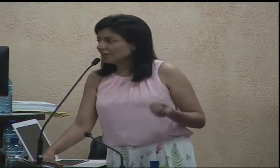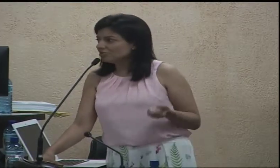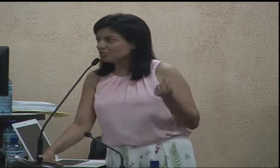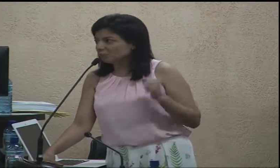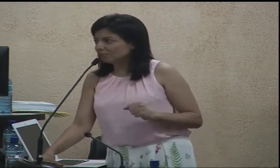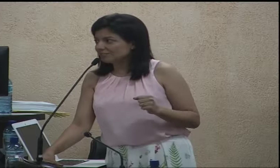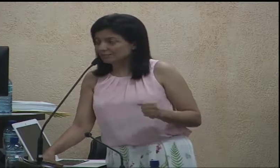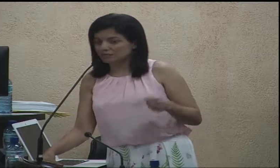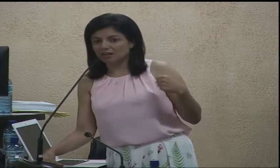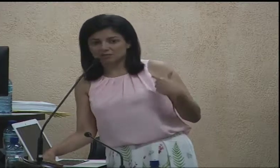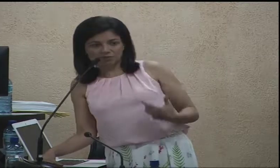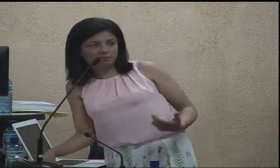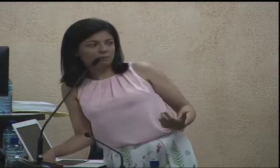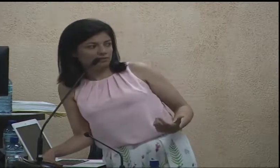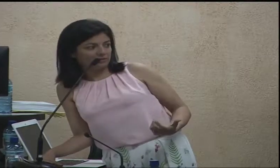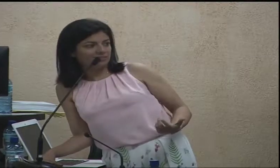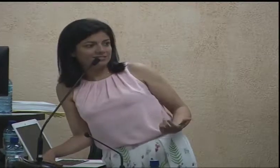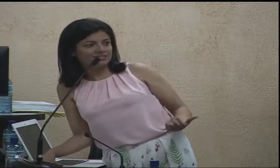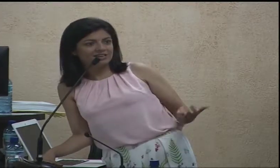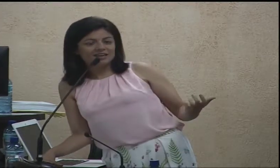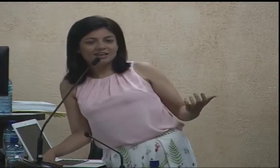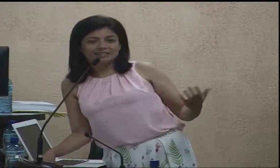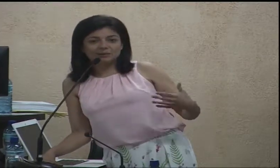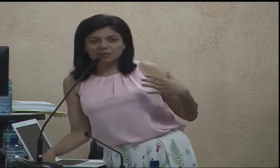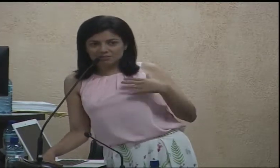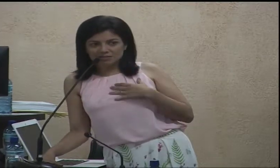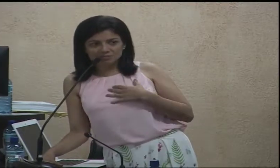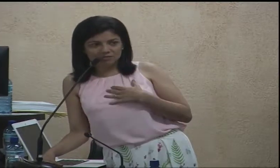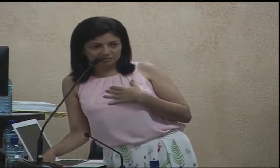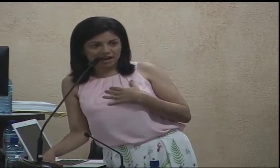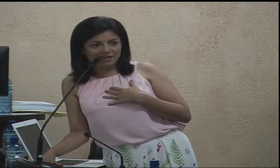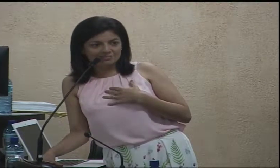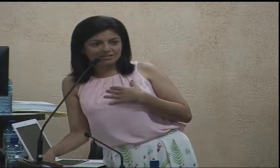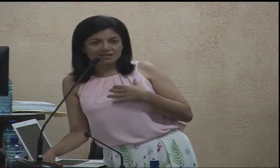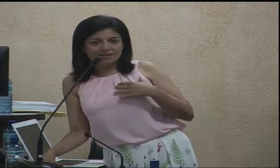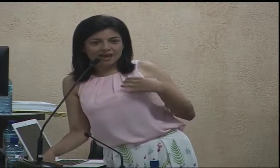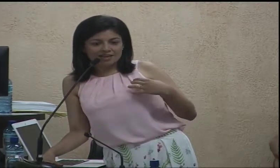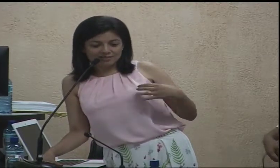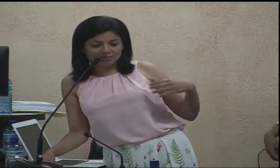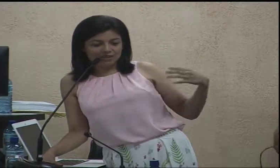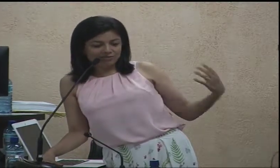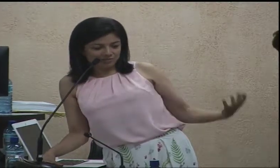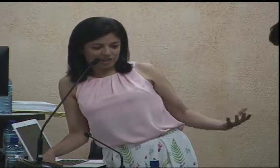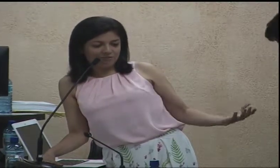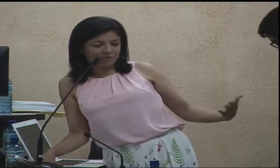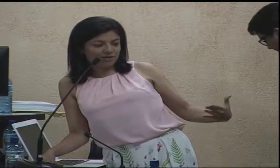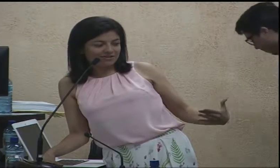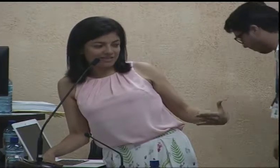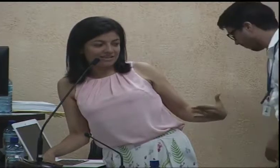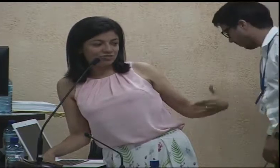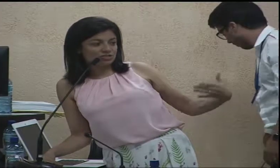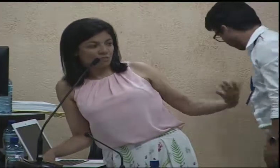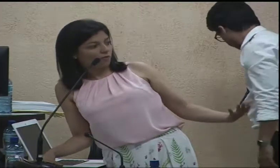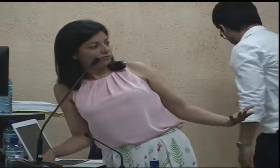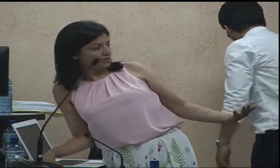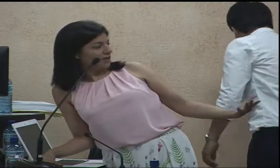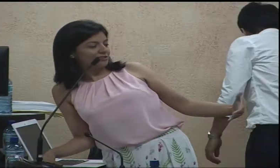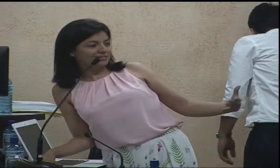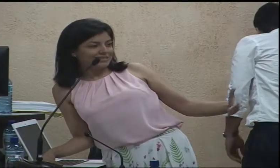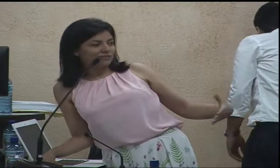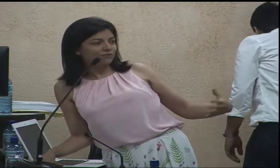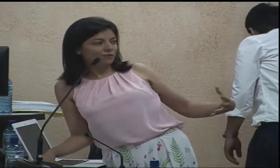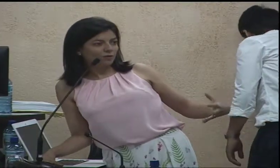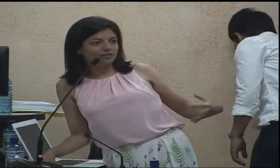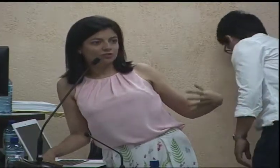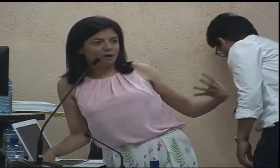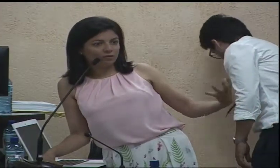no que tange as privatizações, elas foram importantes. Então, eu não me sinto à vontade de votar favorável nestes moldes. Eu acho que